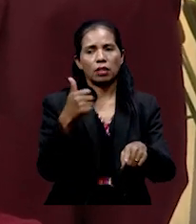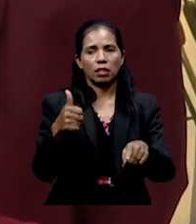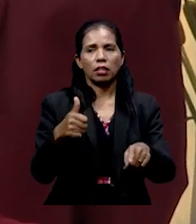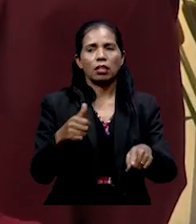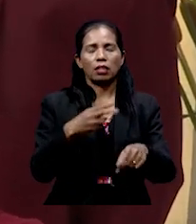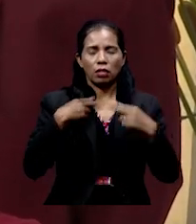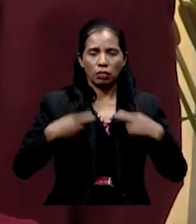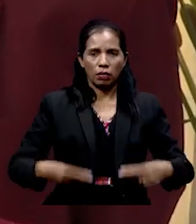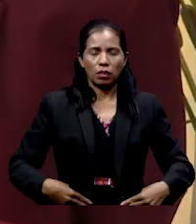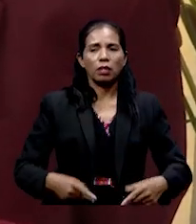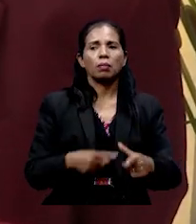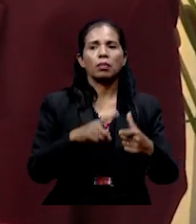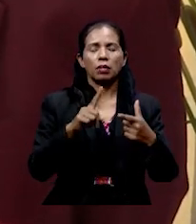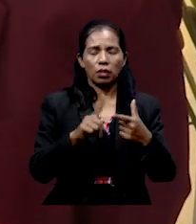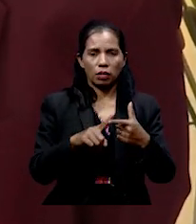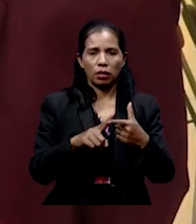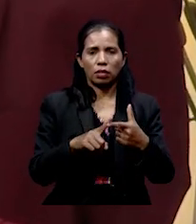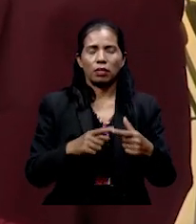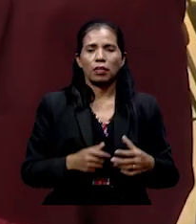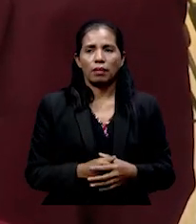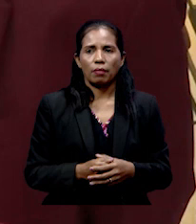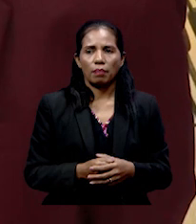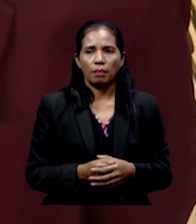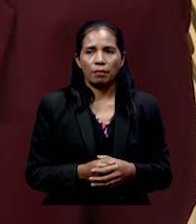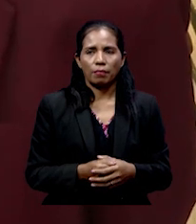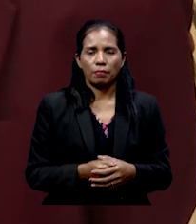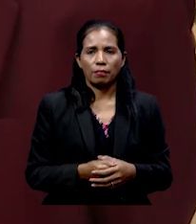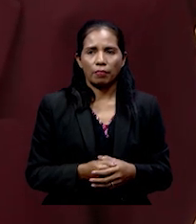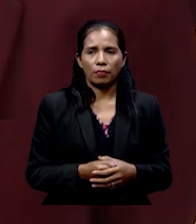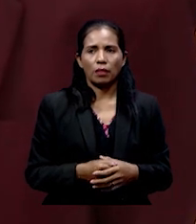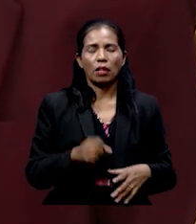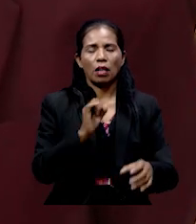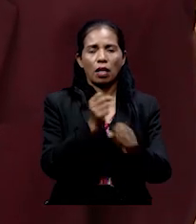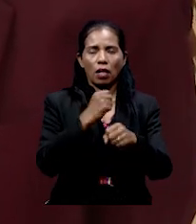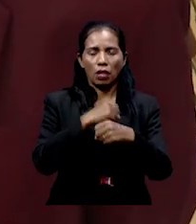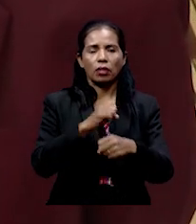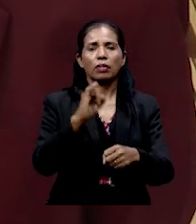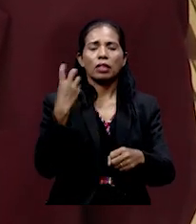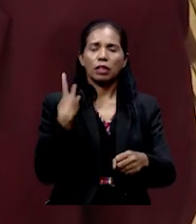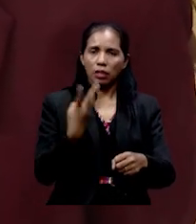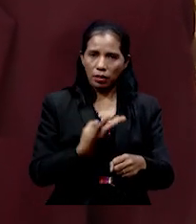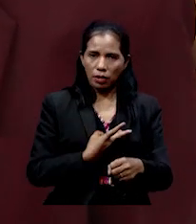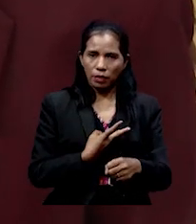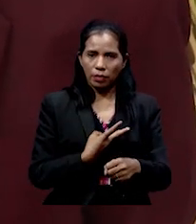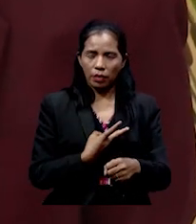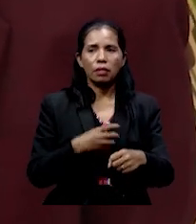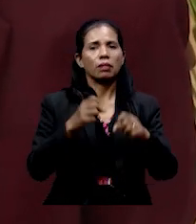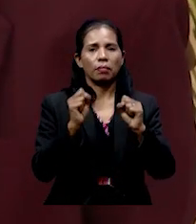umanu nian de depois ne so par anesang halo ita atu